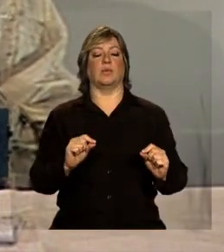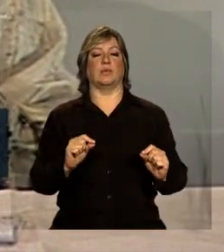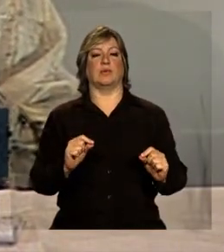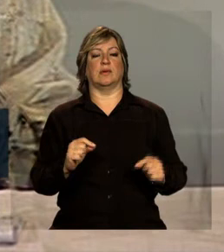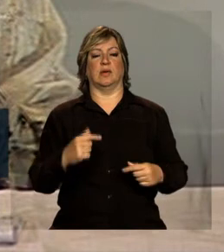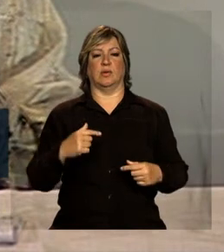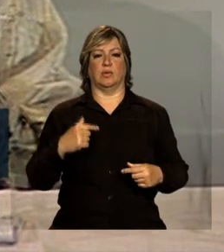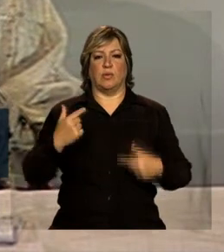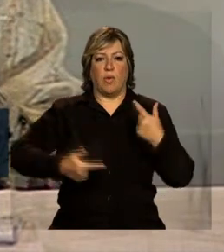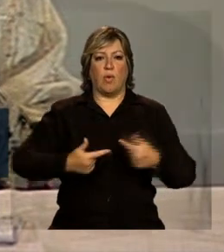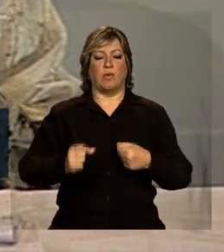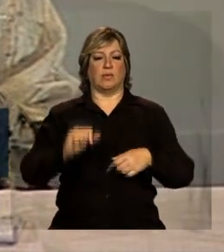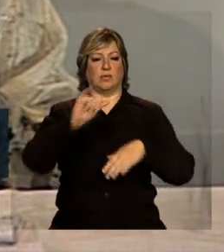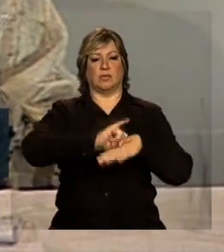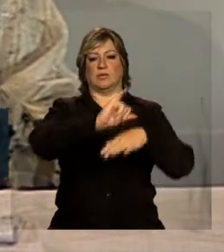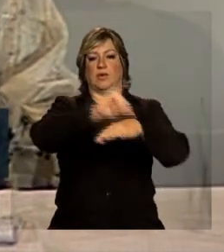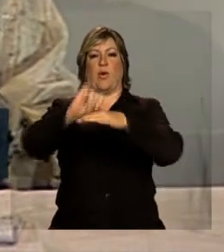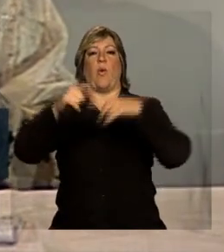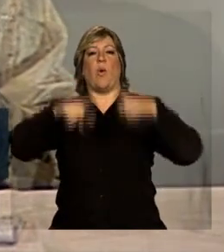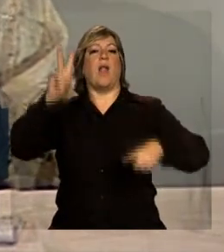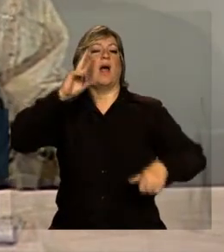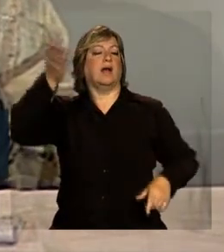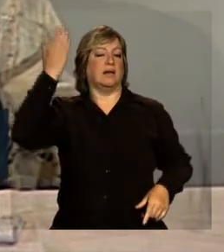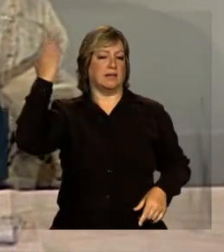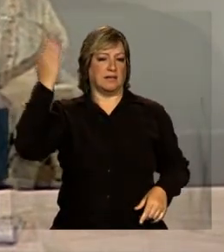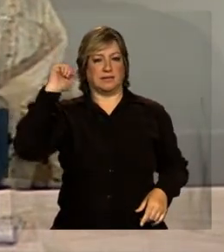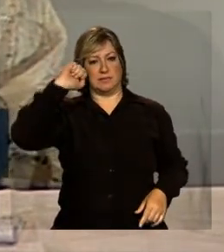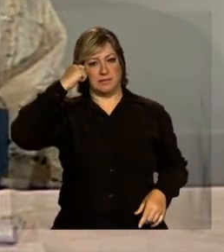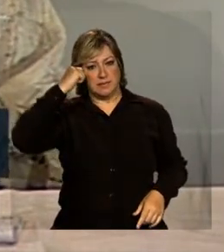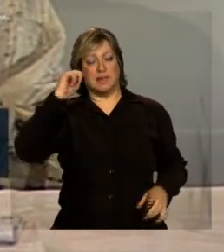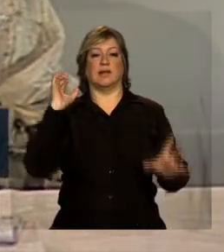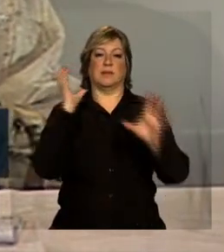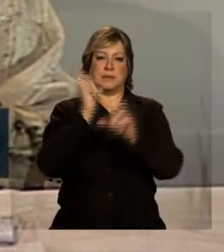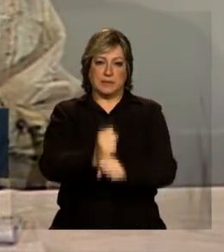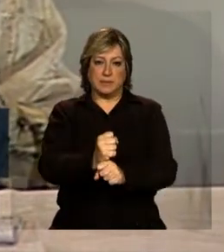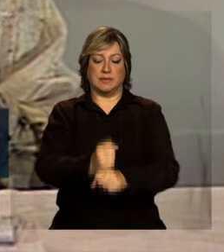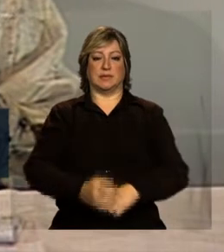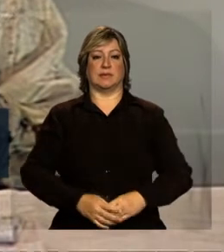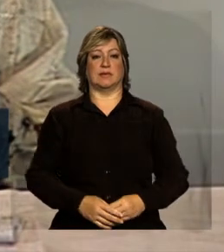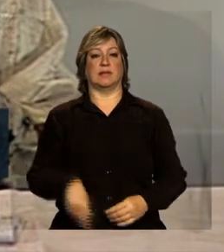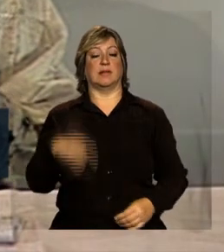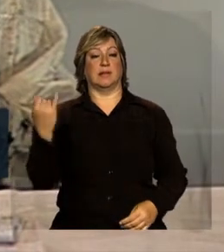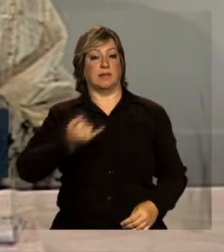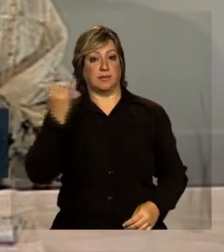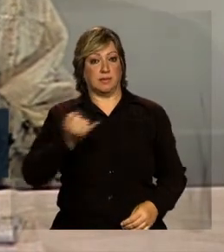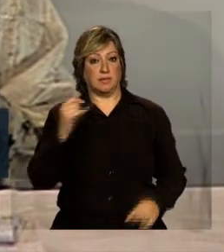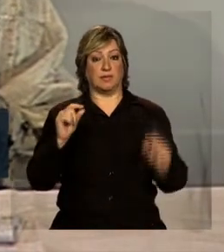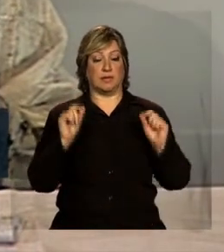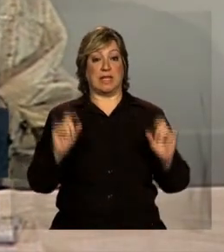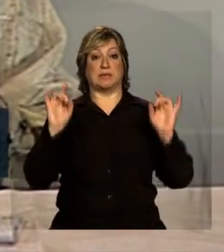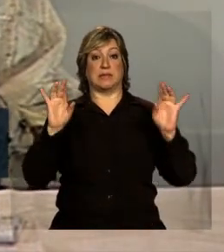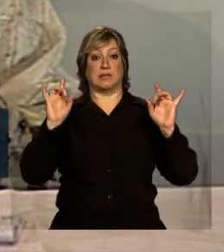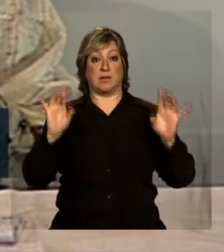percorrer as rotas da nossa memória, percorrer as rotas da nossa história, especialmente